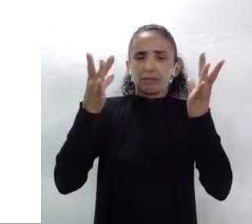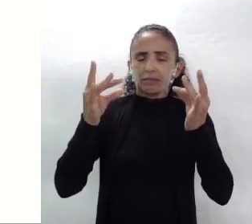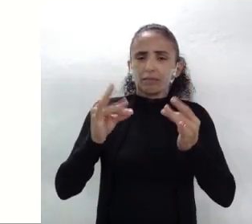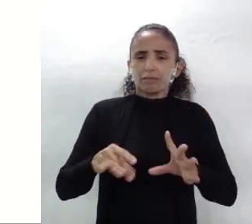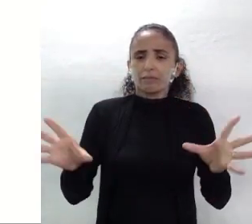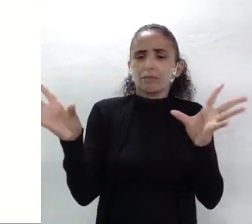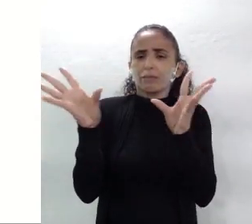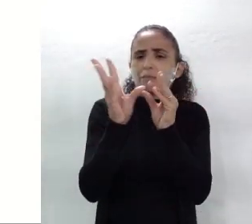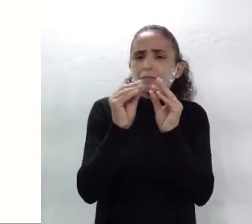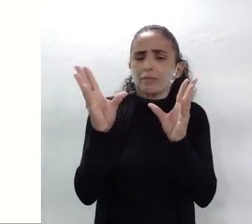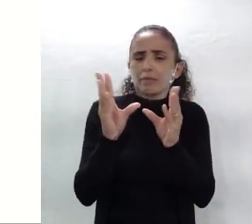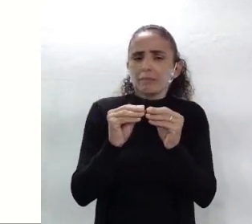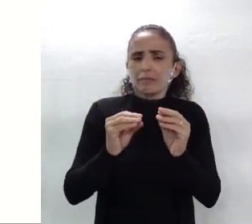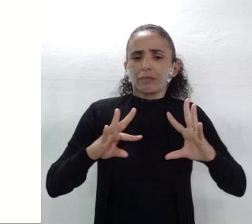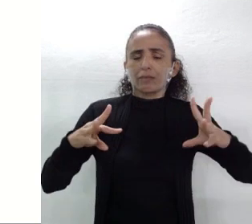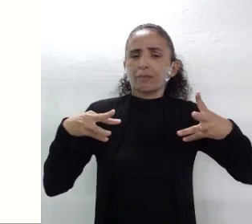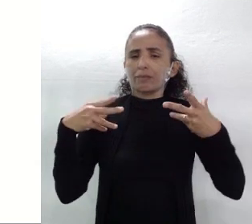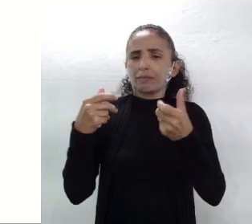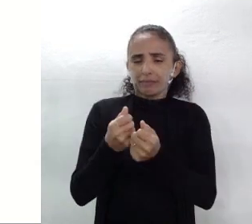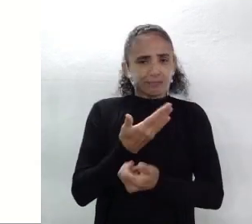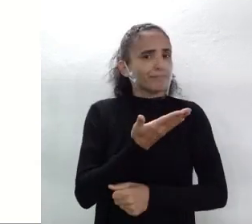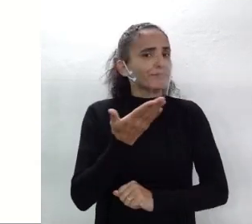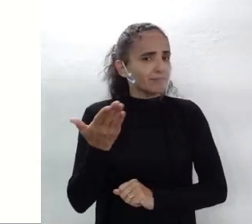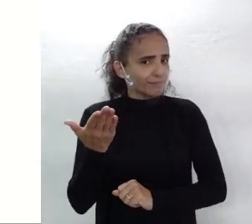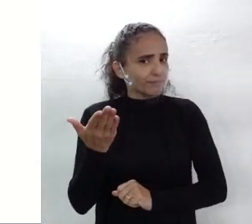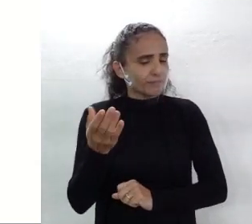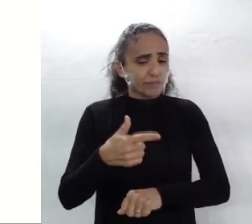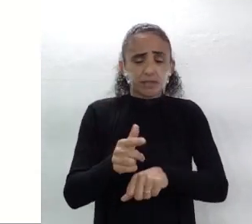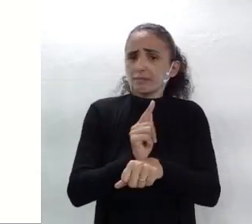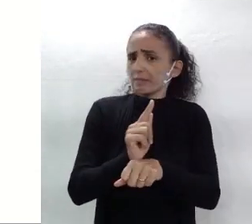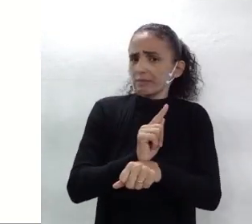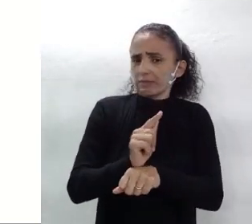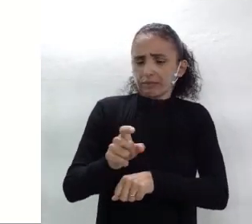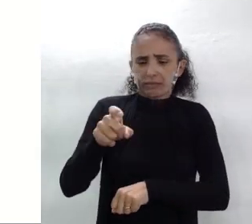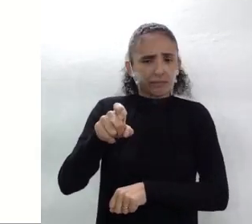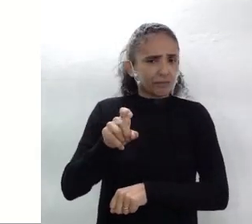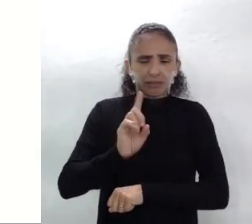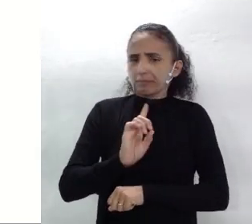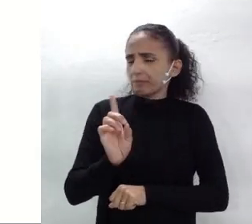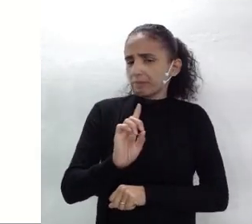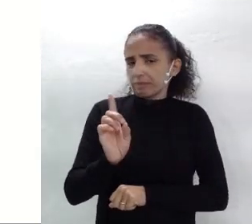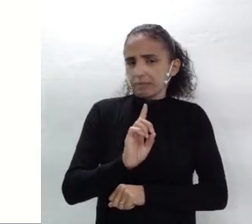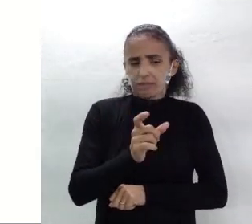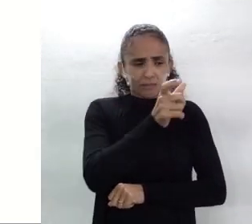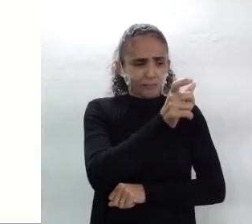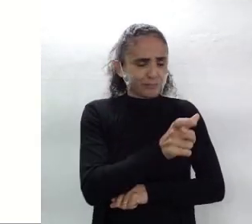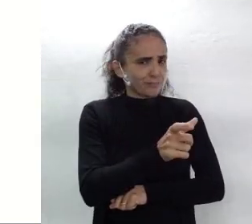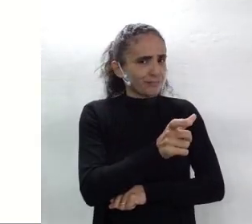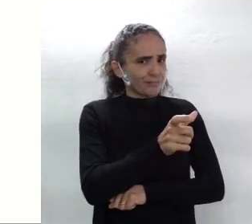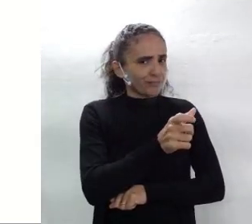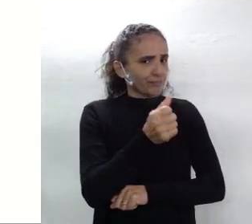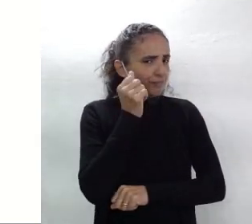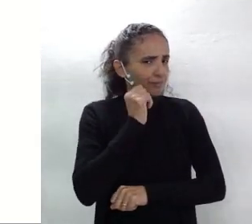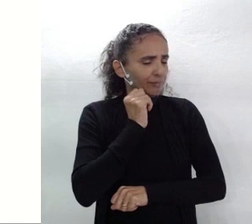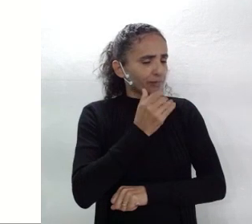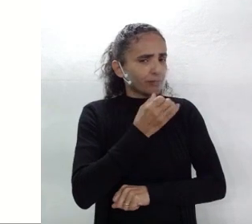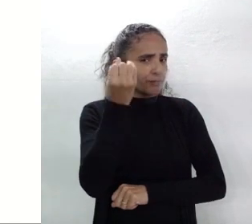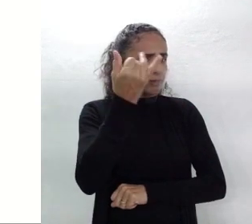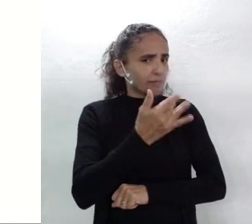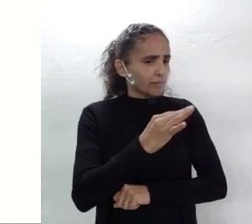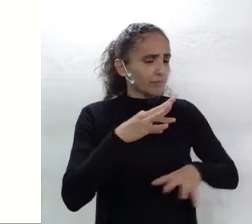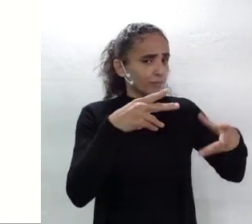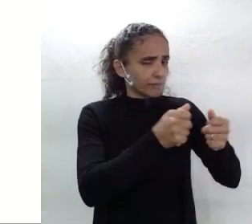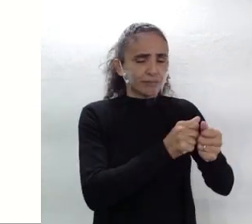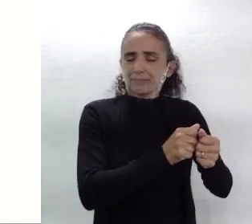gente vai somar essas letras, vai ser igual ao total. Então, ó, ela não disse X meninos. Ela não disse